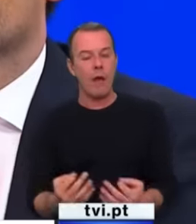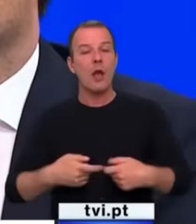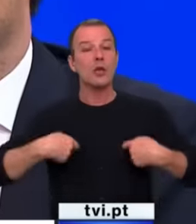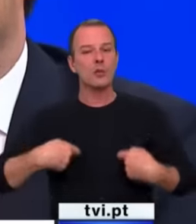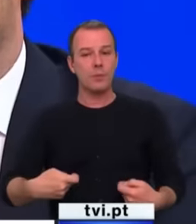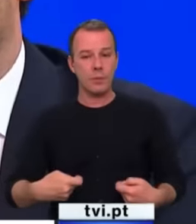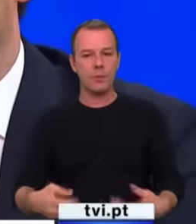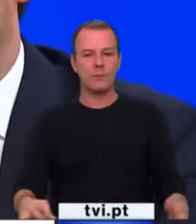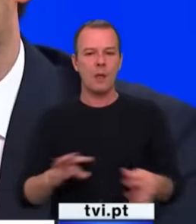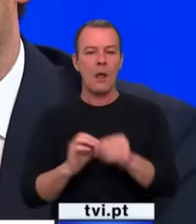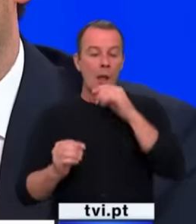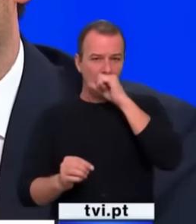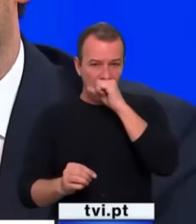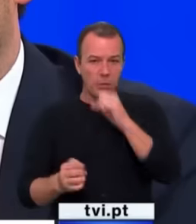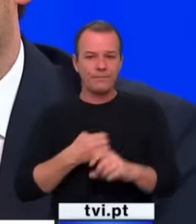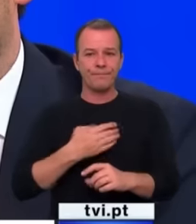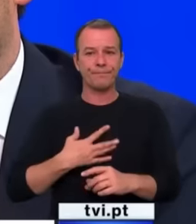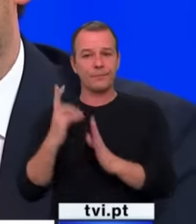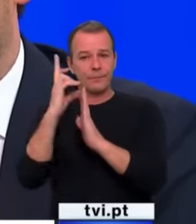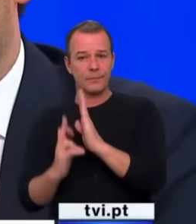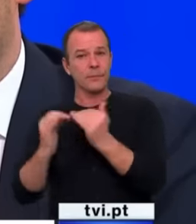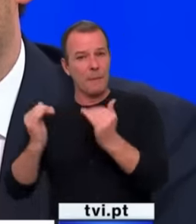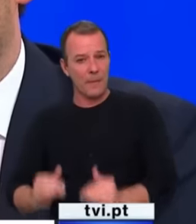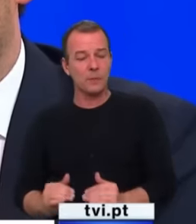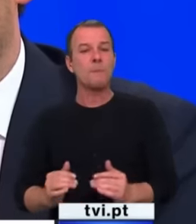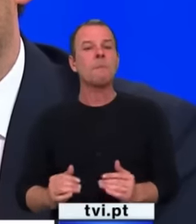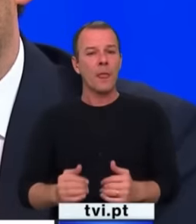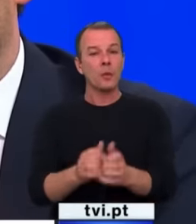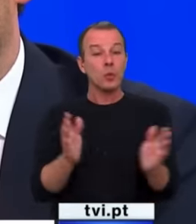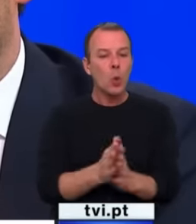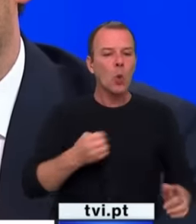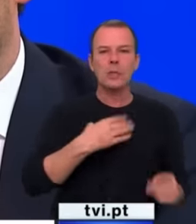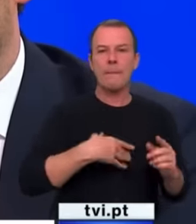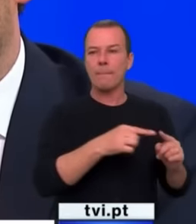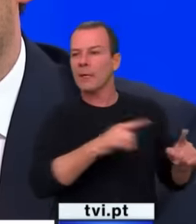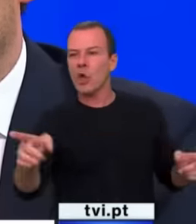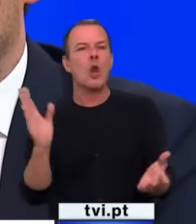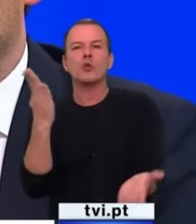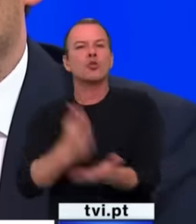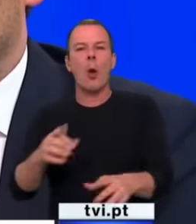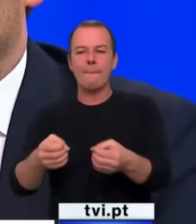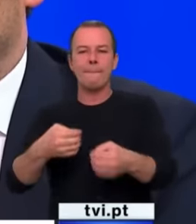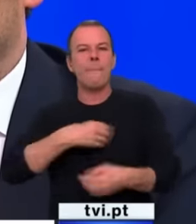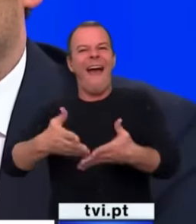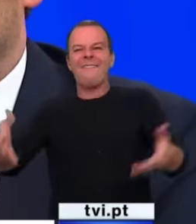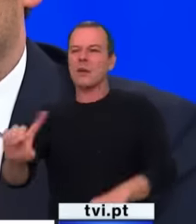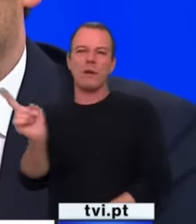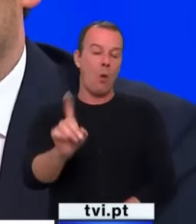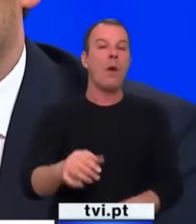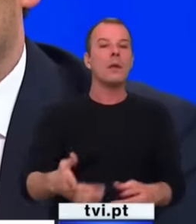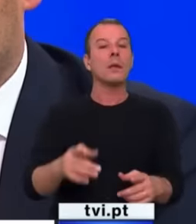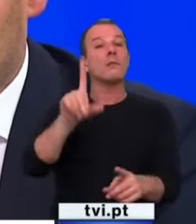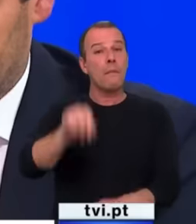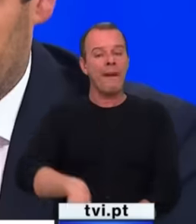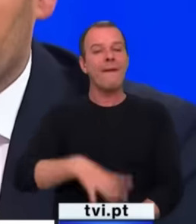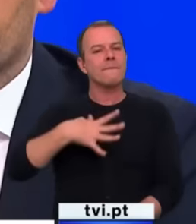com tributações autónomas para as empresas, beneficiando todas as empresas e não apenas as empresas maiores. Nós queremos que as famílias possam